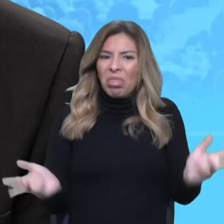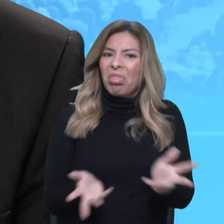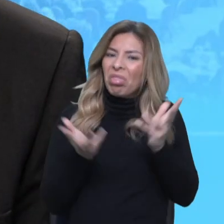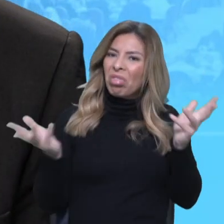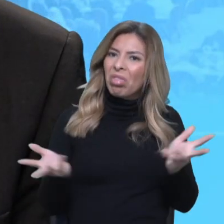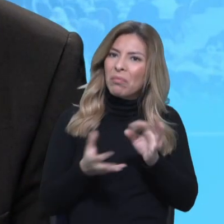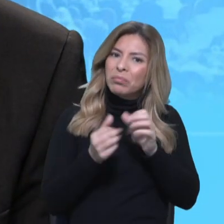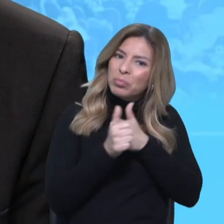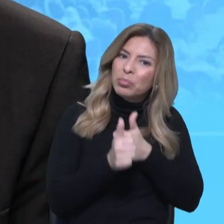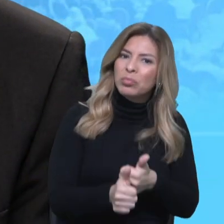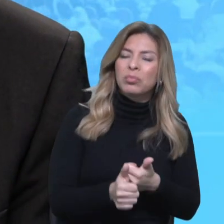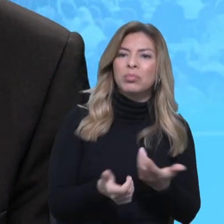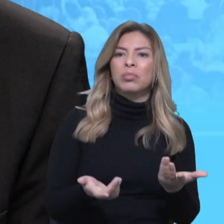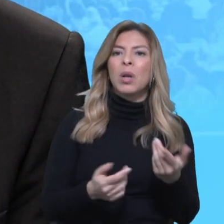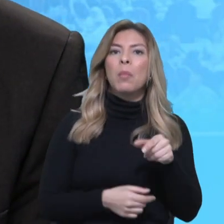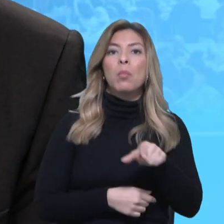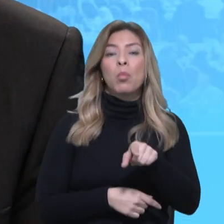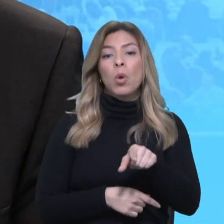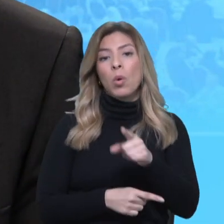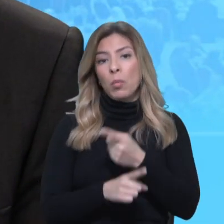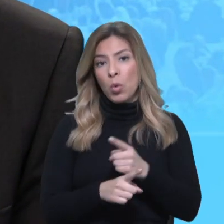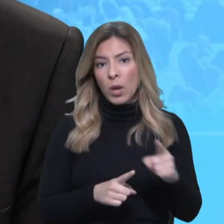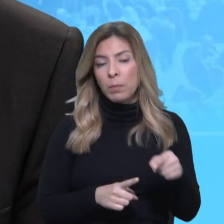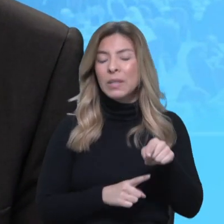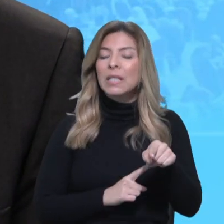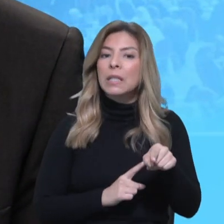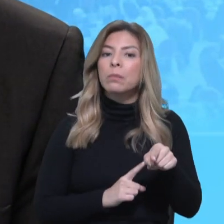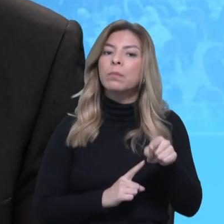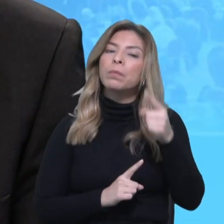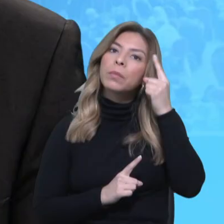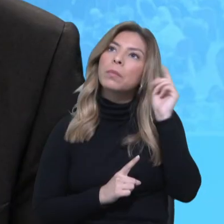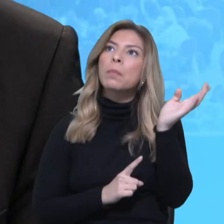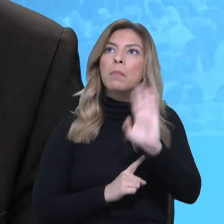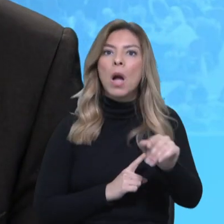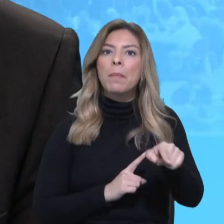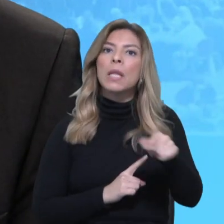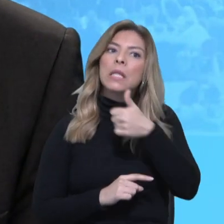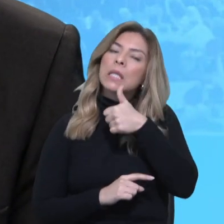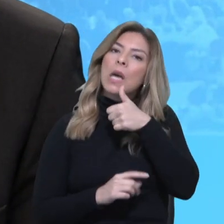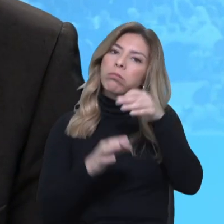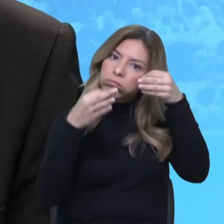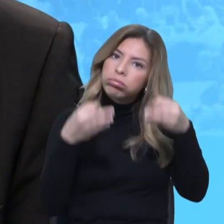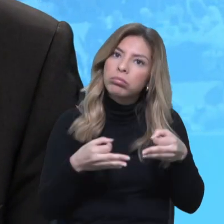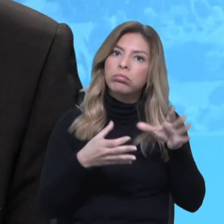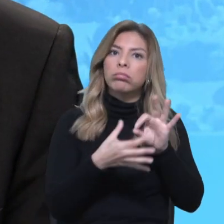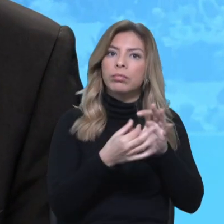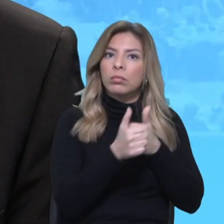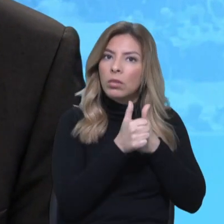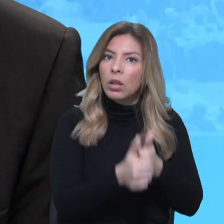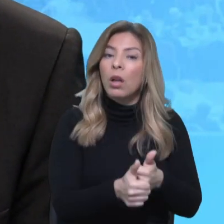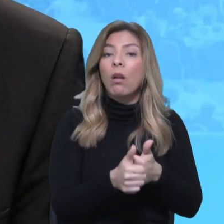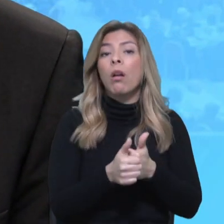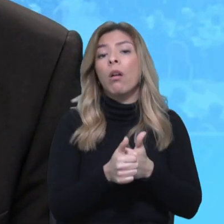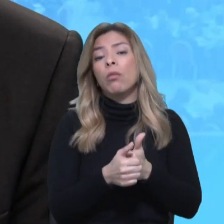é ancorados nesse mistério que nós então tomamos esta decisão da vida consagrada. A vida consagrada que não é